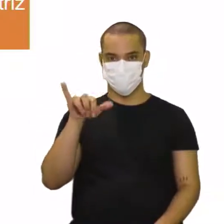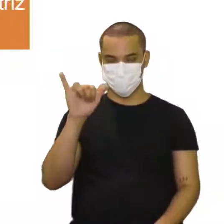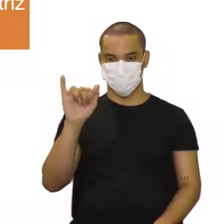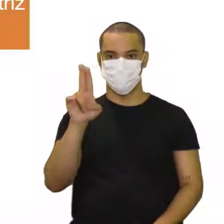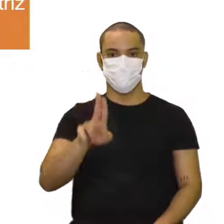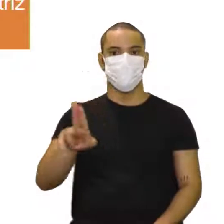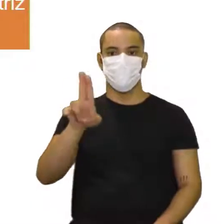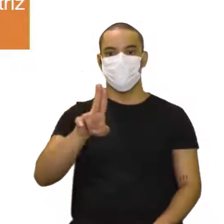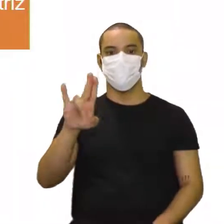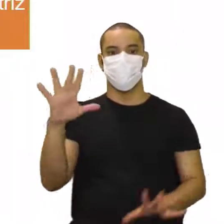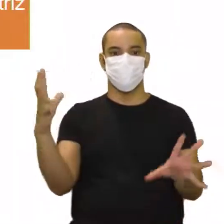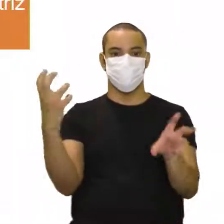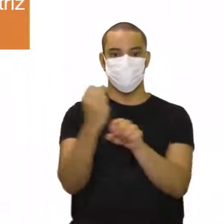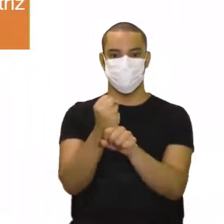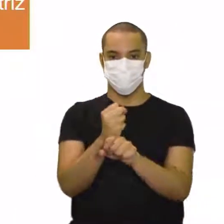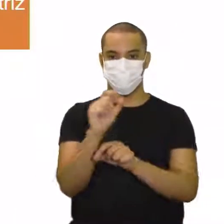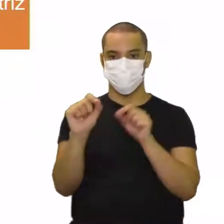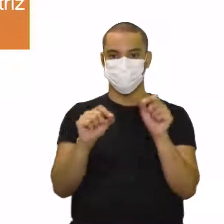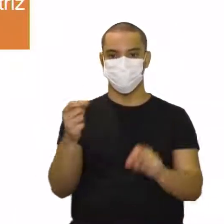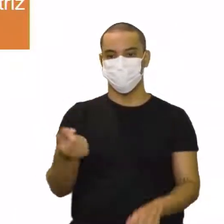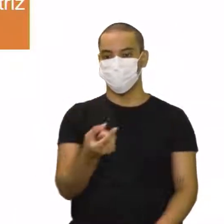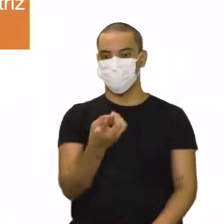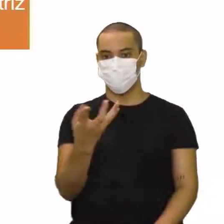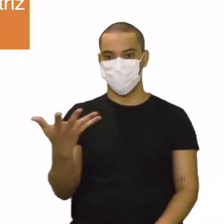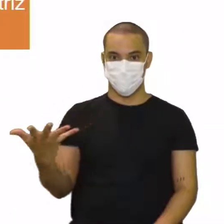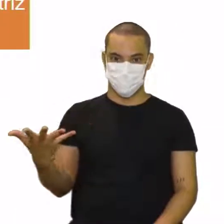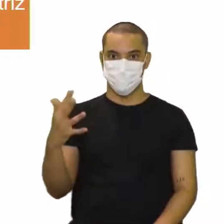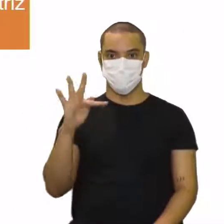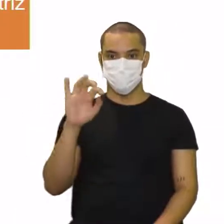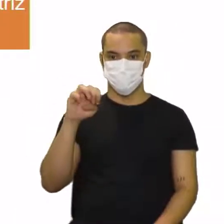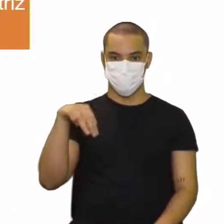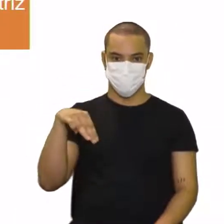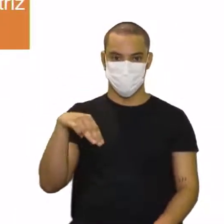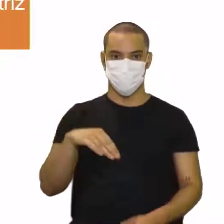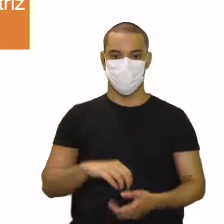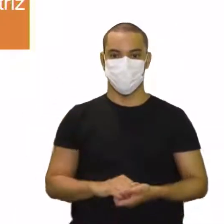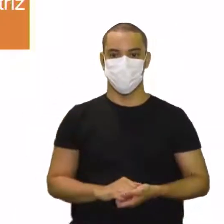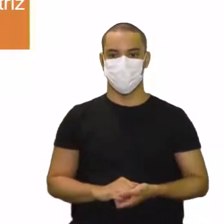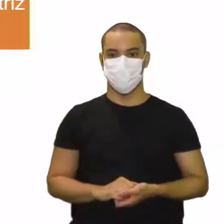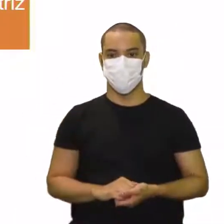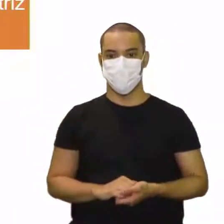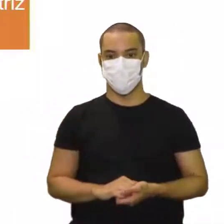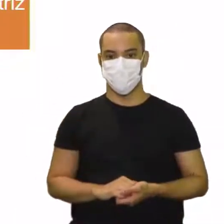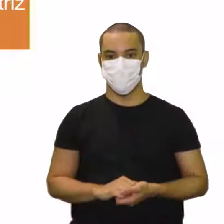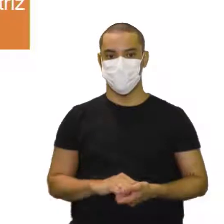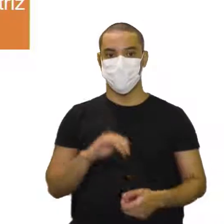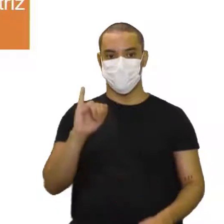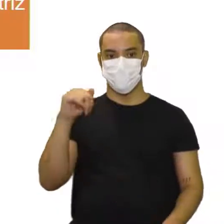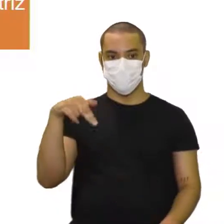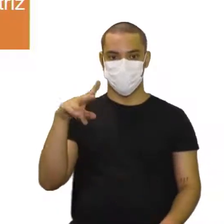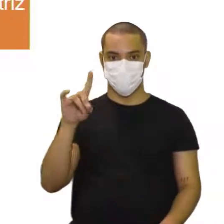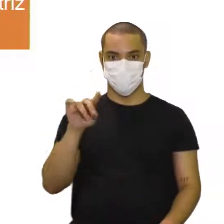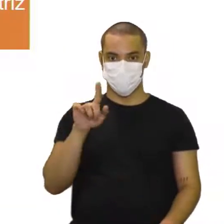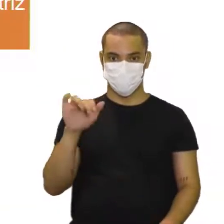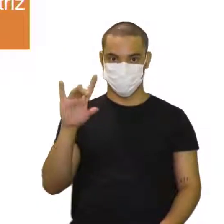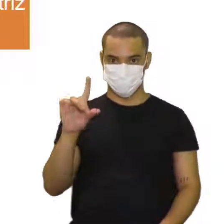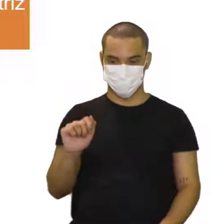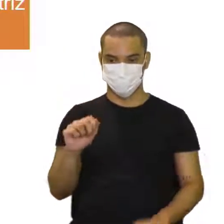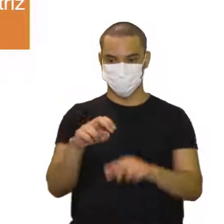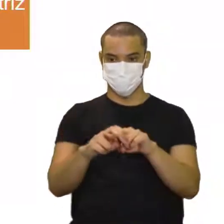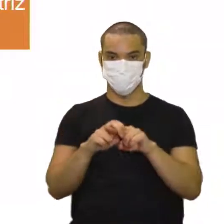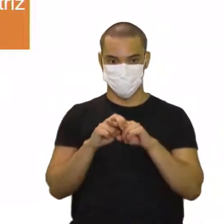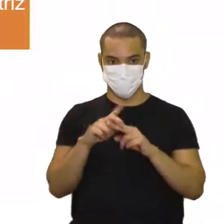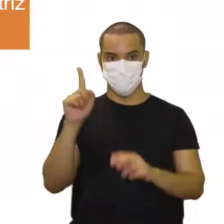utilizando-a para calcular a quantidade de força eletromotriz induzida, né? Então,